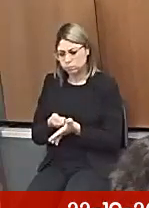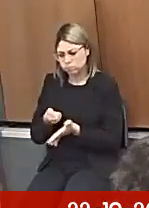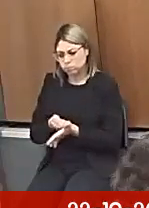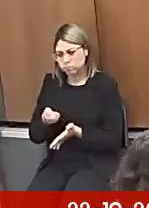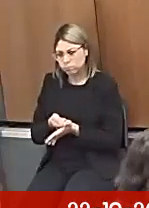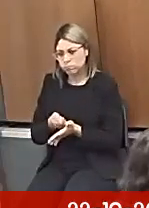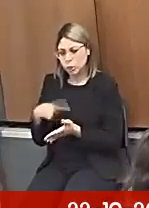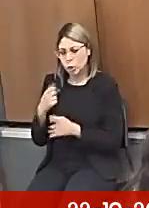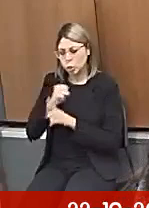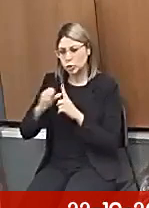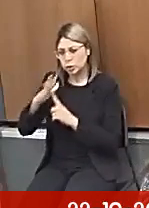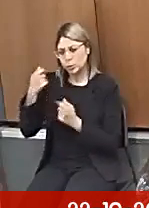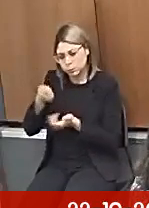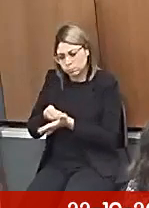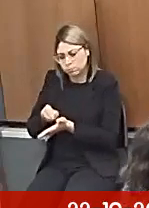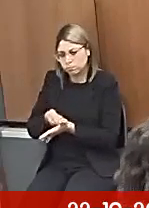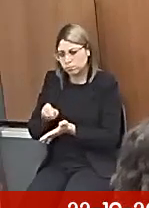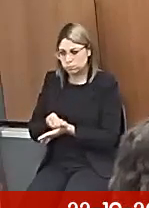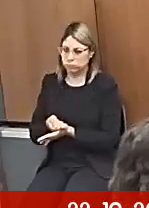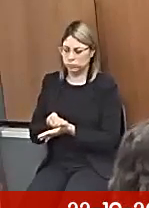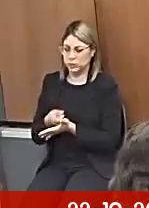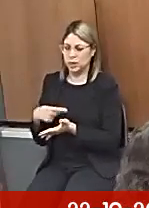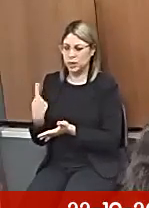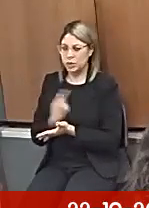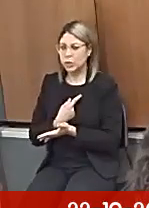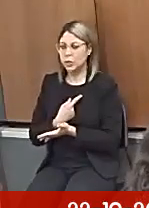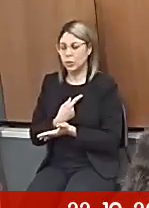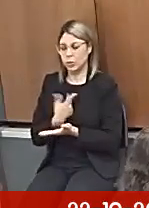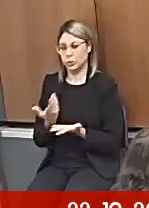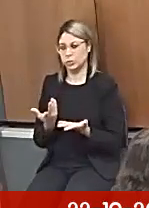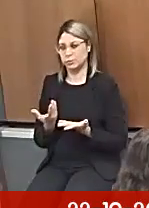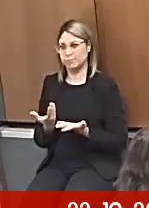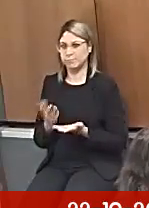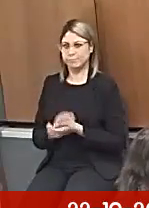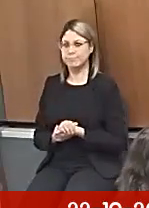cobrado pela nossa sociedade. Né? Nós estamos ficando cada vez mais